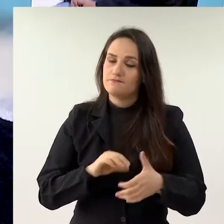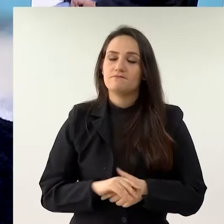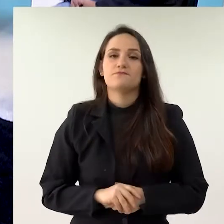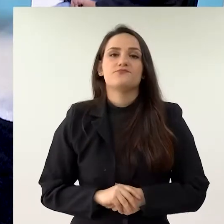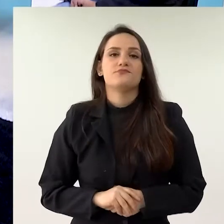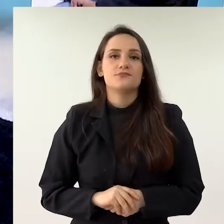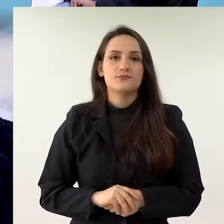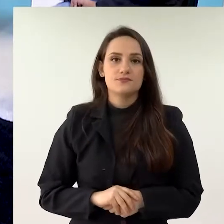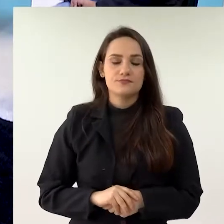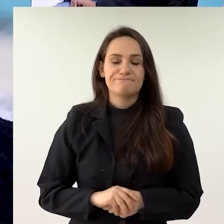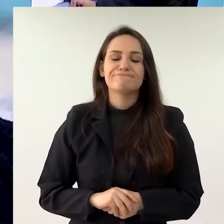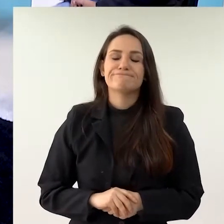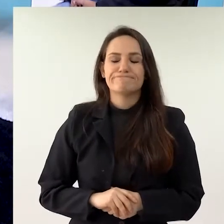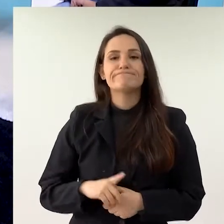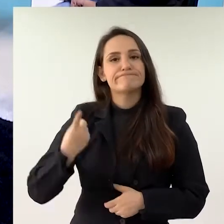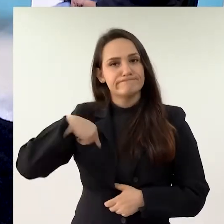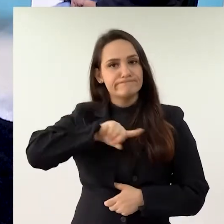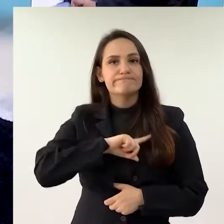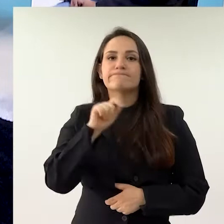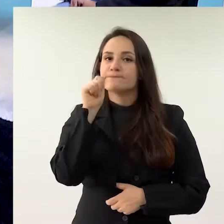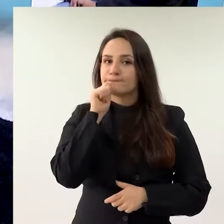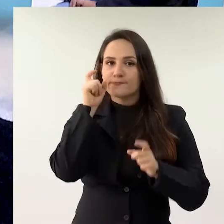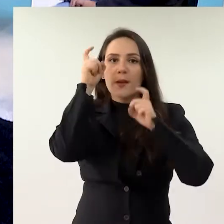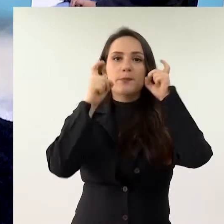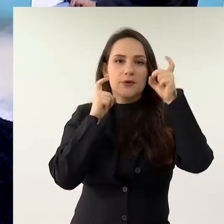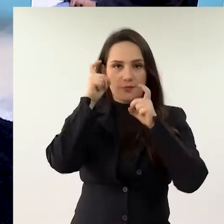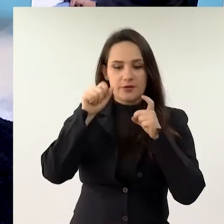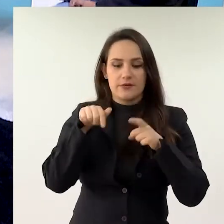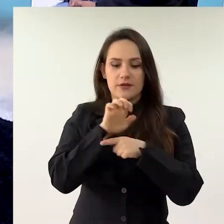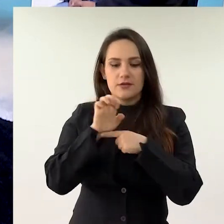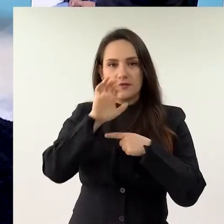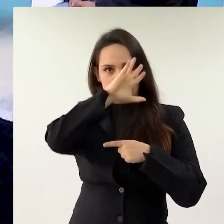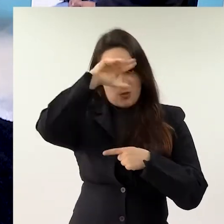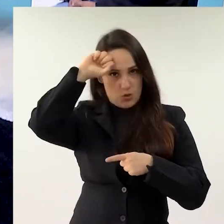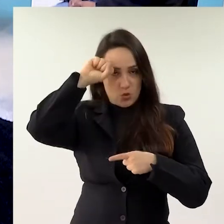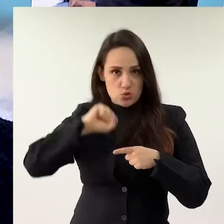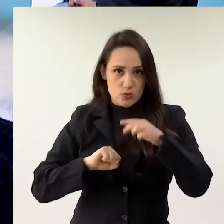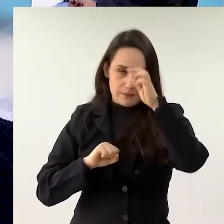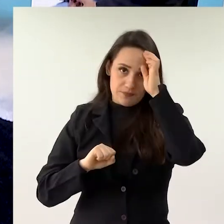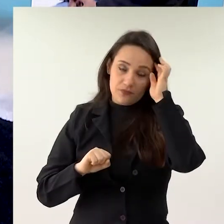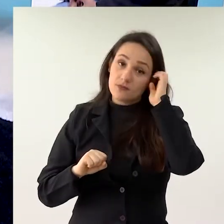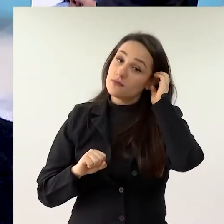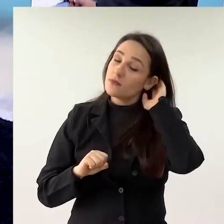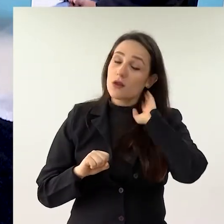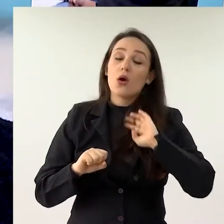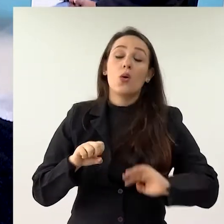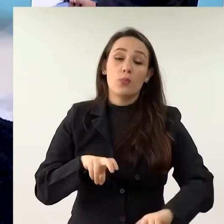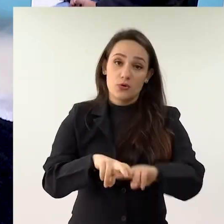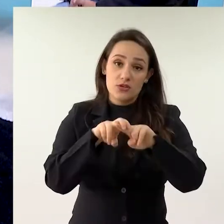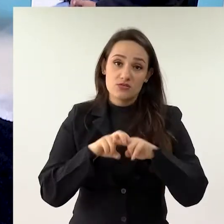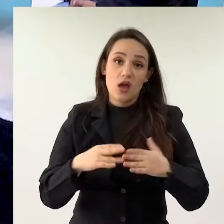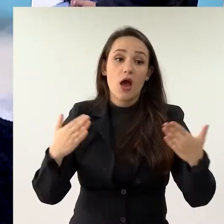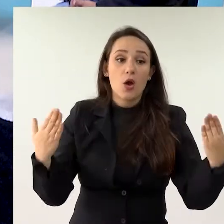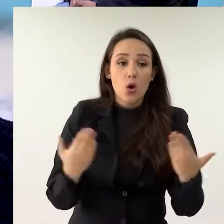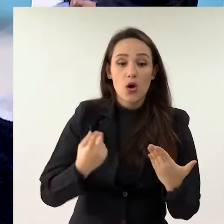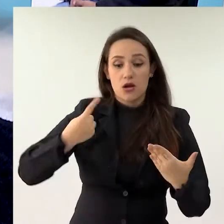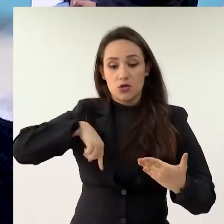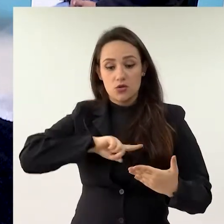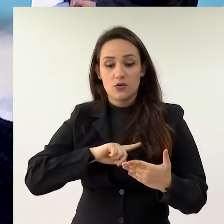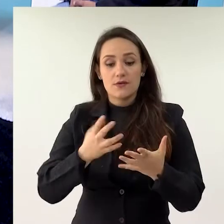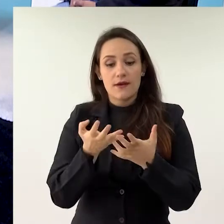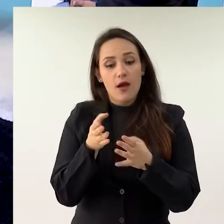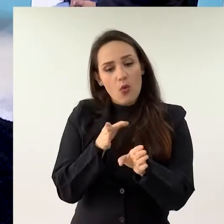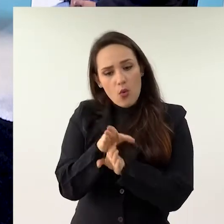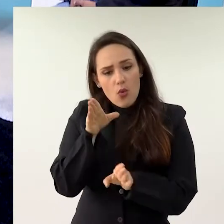A preocupação continua no estado de Mato Grosso do Sul. Por isso, esse programa que tem por objetivo